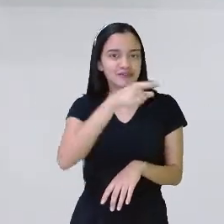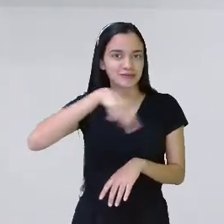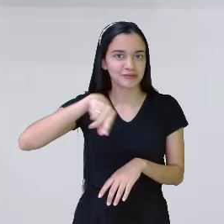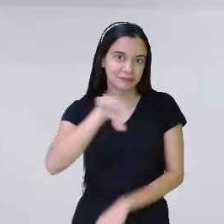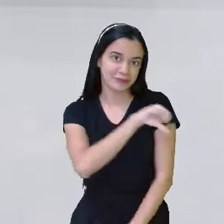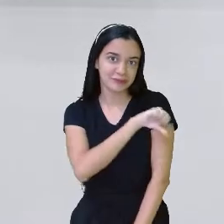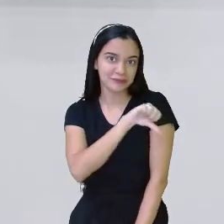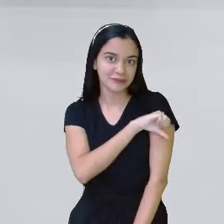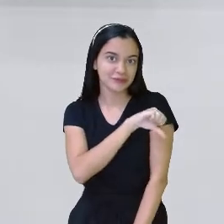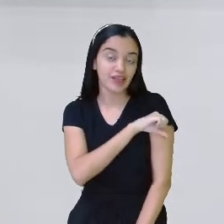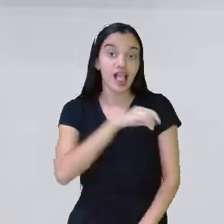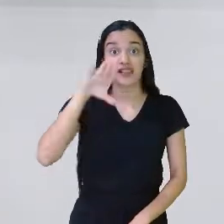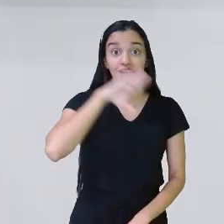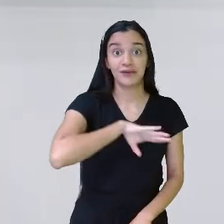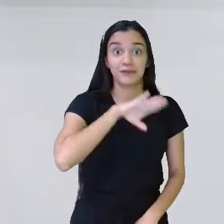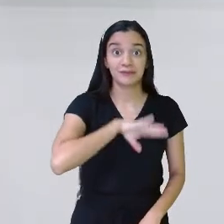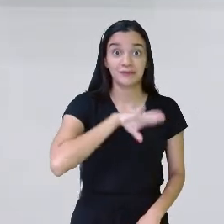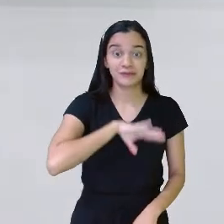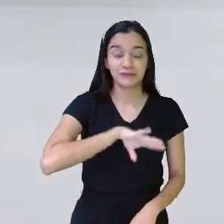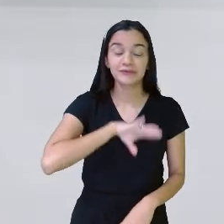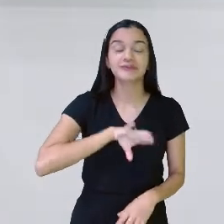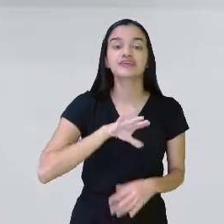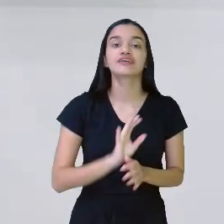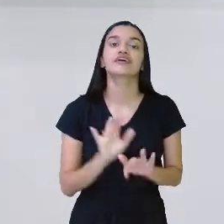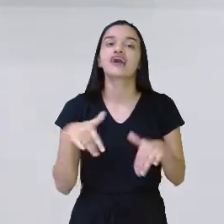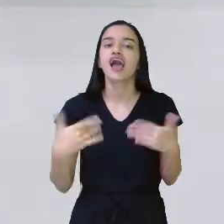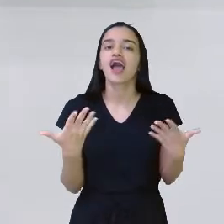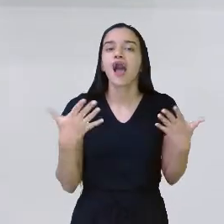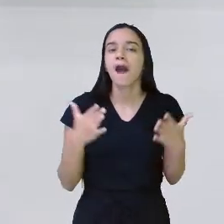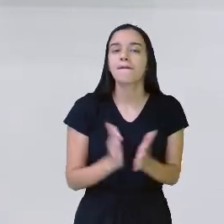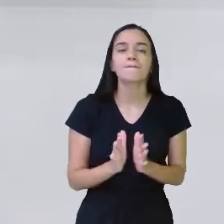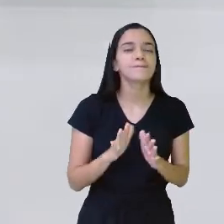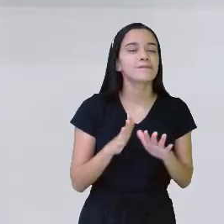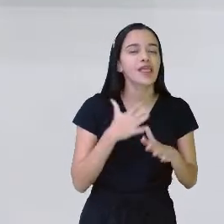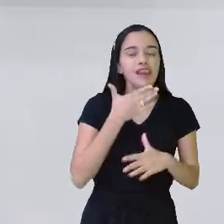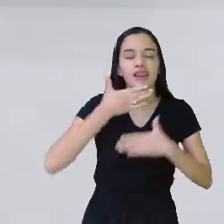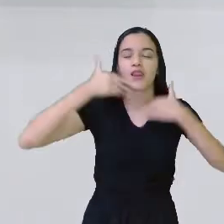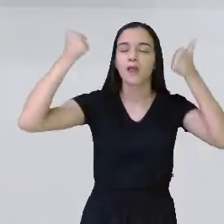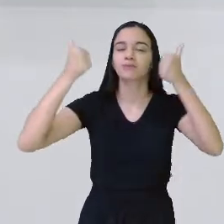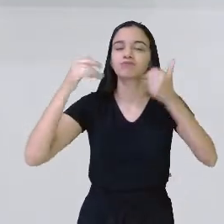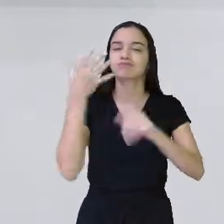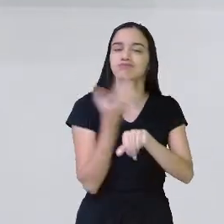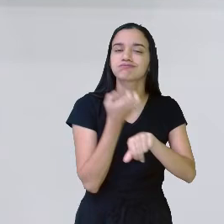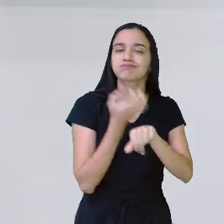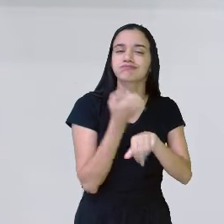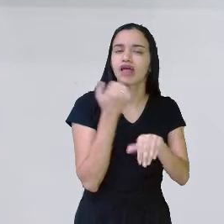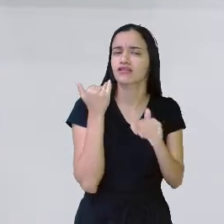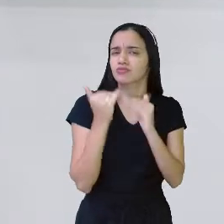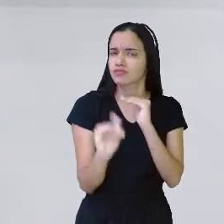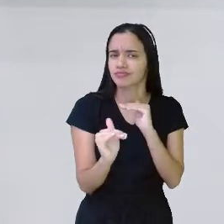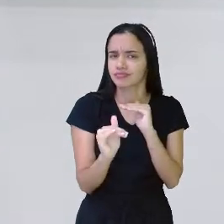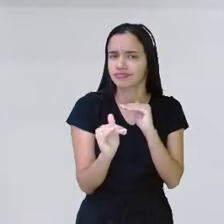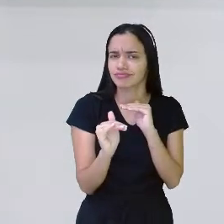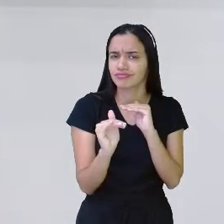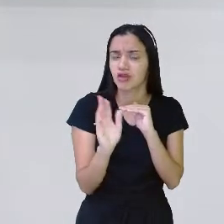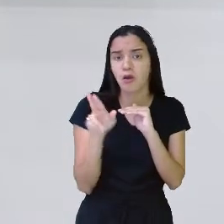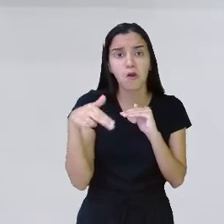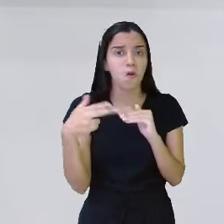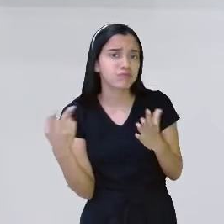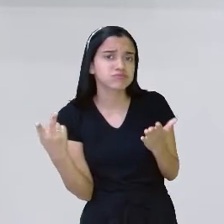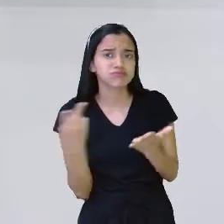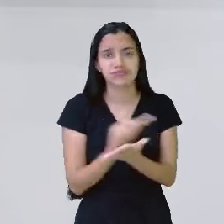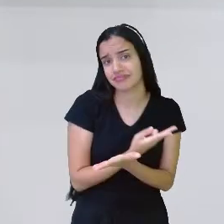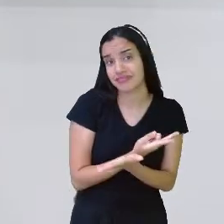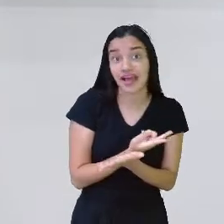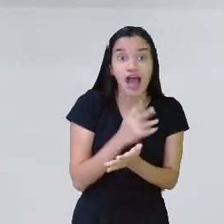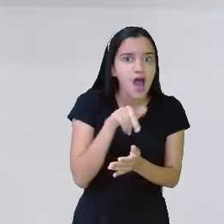do 9º ano de Língua Portuguesa, vulgo a melhor disciplina que existe. Quem discorda ou está errado